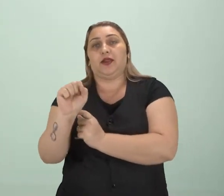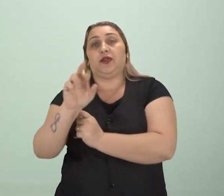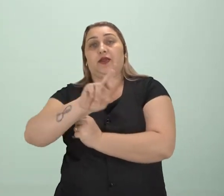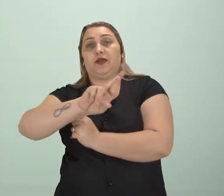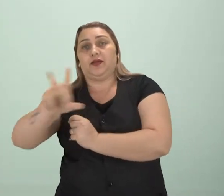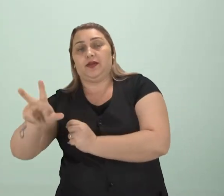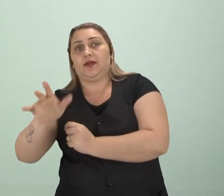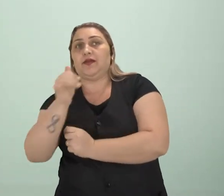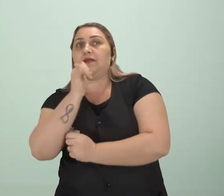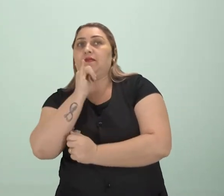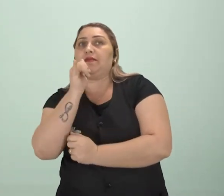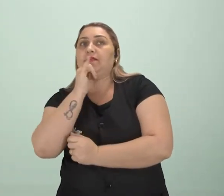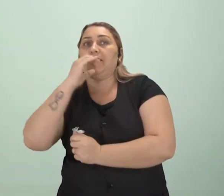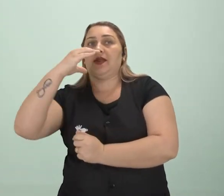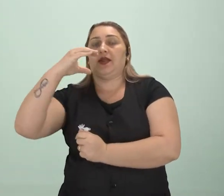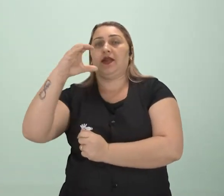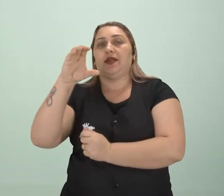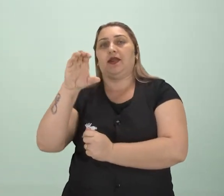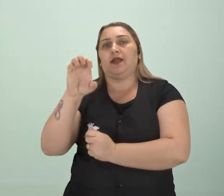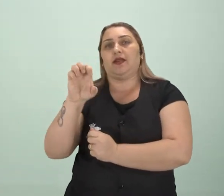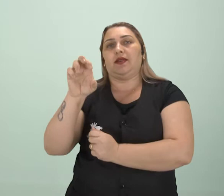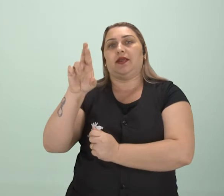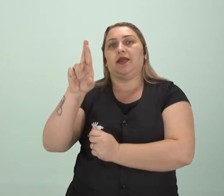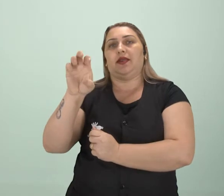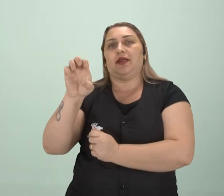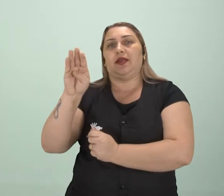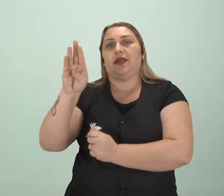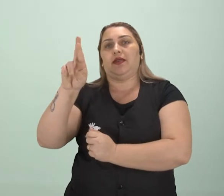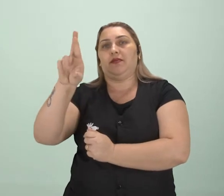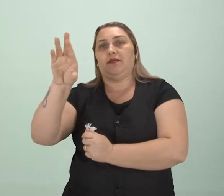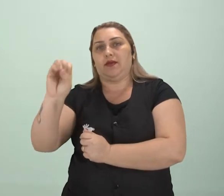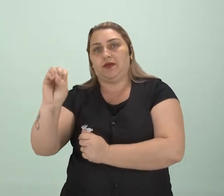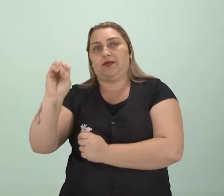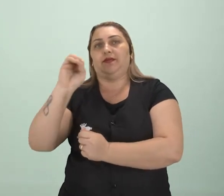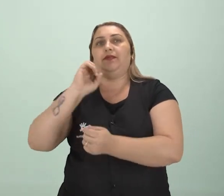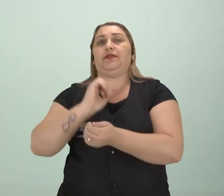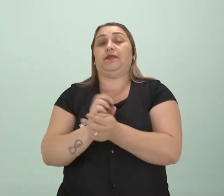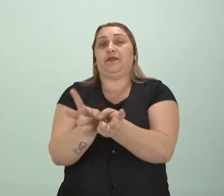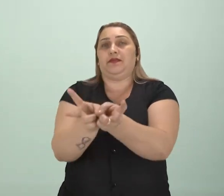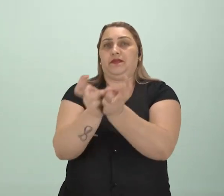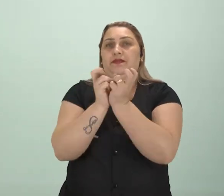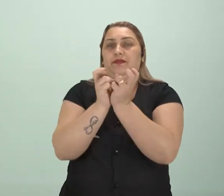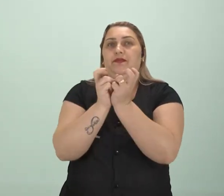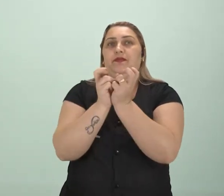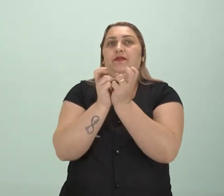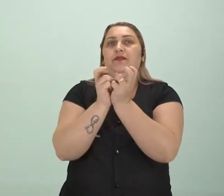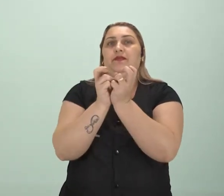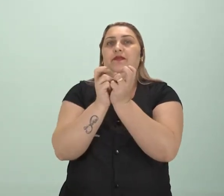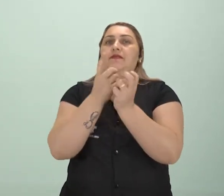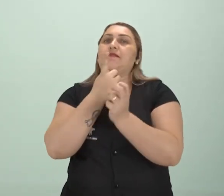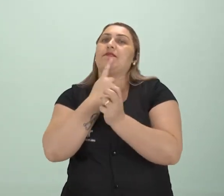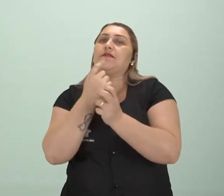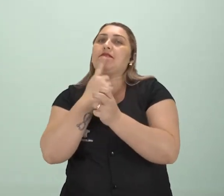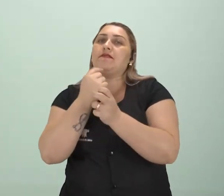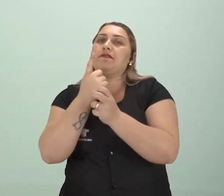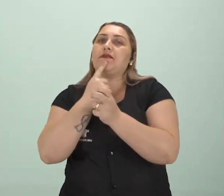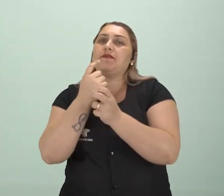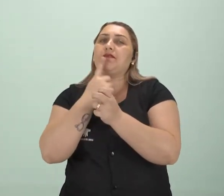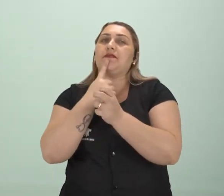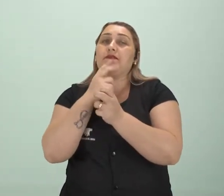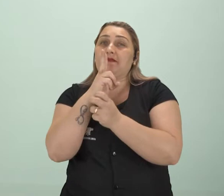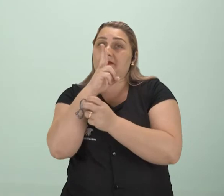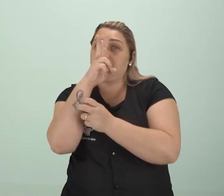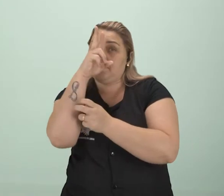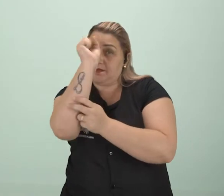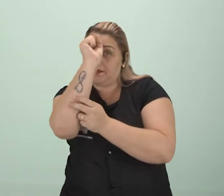de cerebro, cerebro. Percebam que está grifado aí de vermelho que a sílaba mais